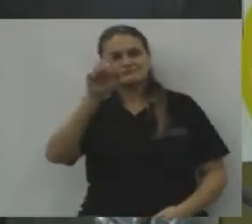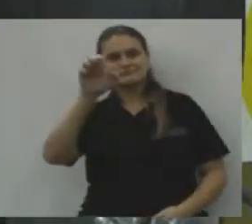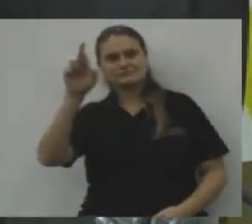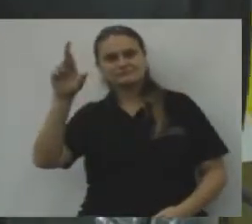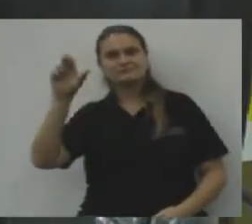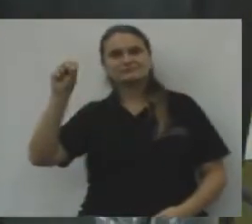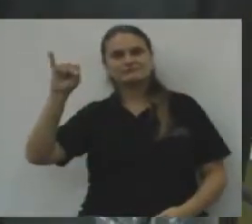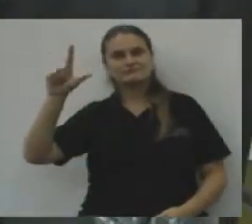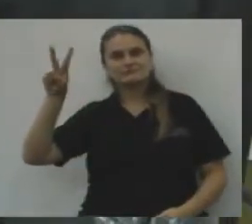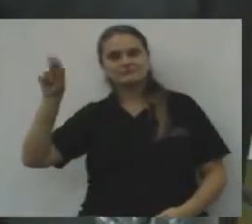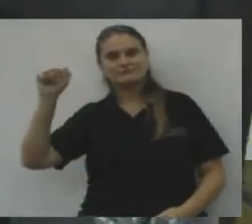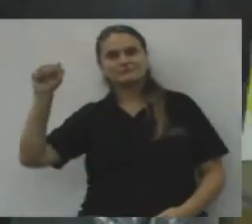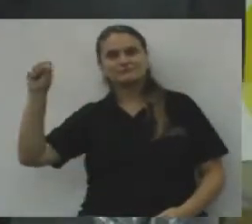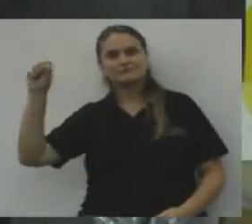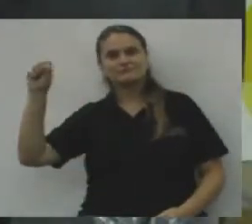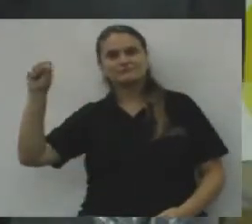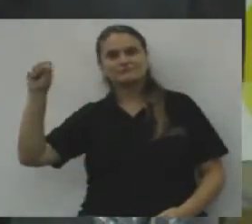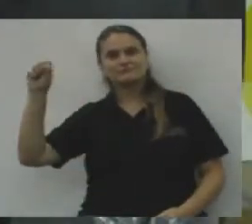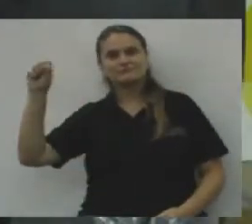e Soares, pelo ato de bravura.